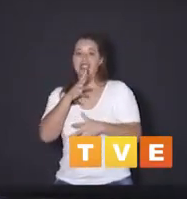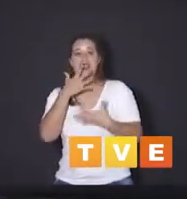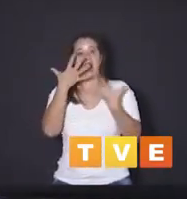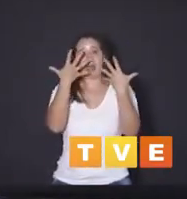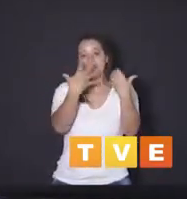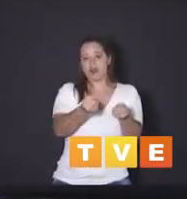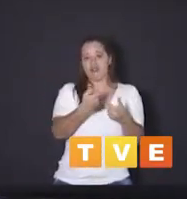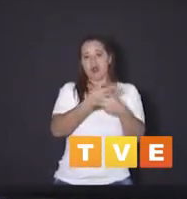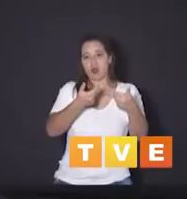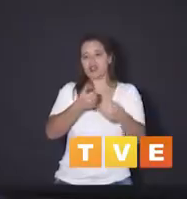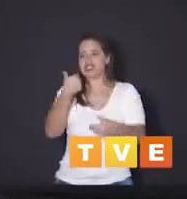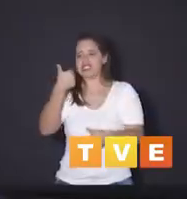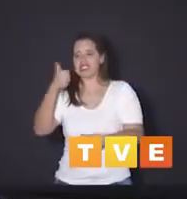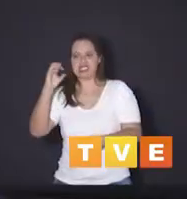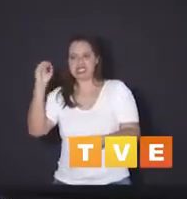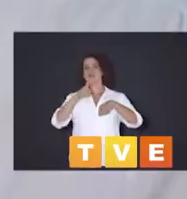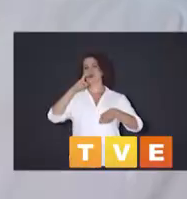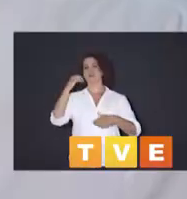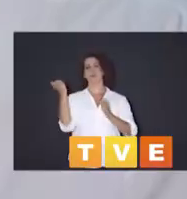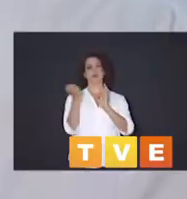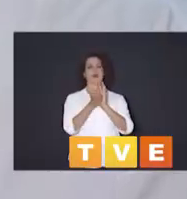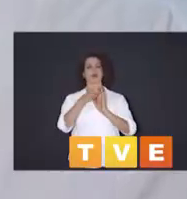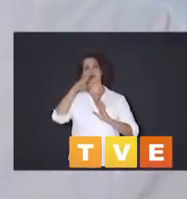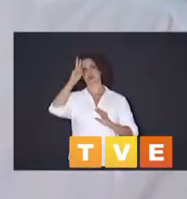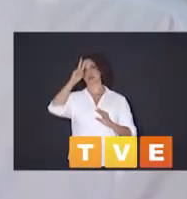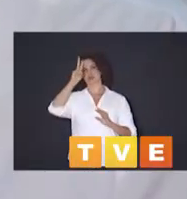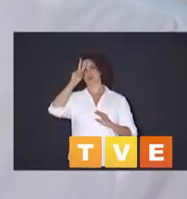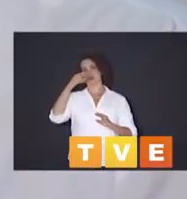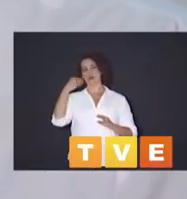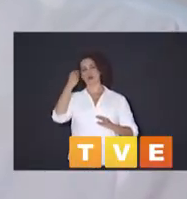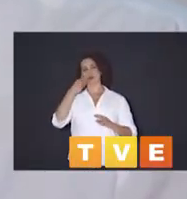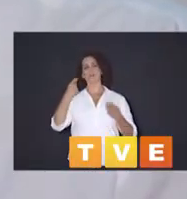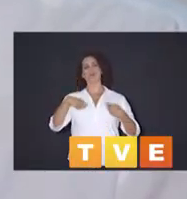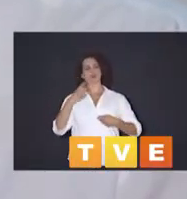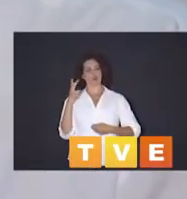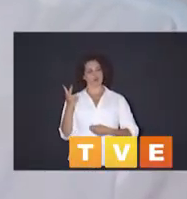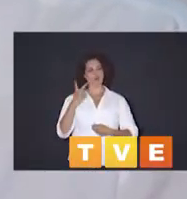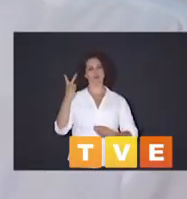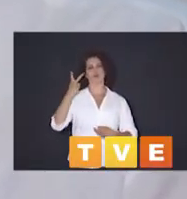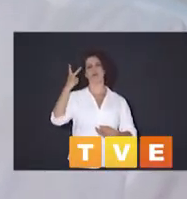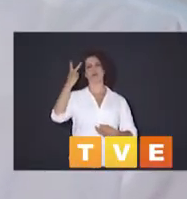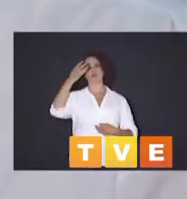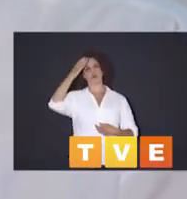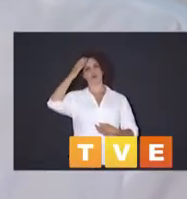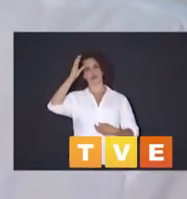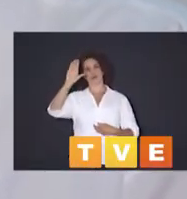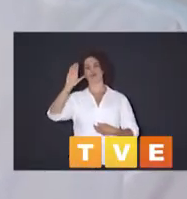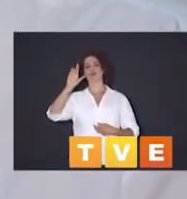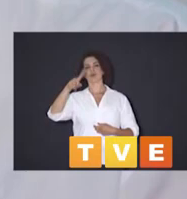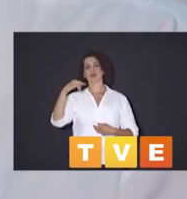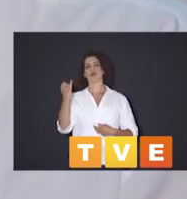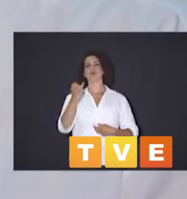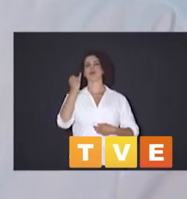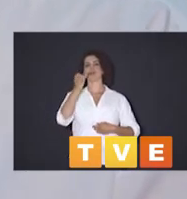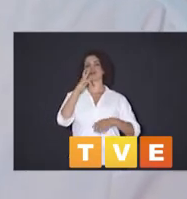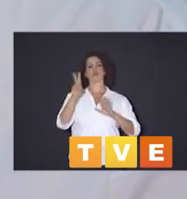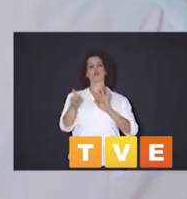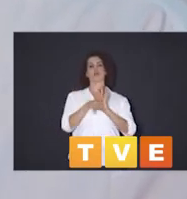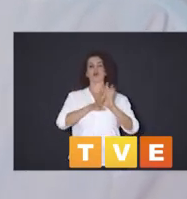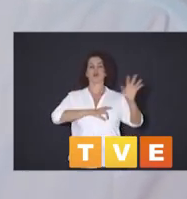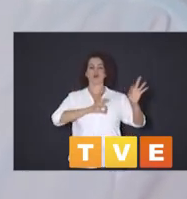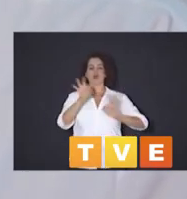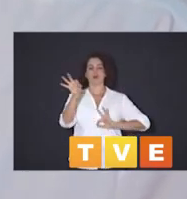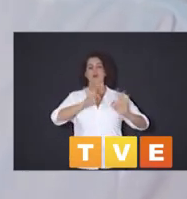mas se você conseguiu 80 não serve é preciso valorizar a cultura com uma dimensão importante de um projeto de nação na